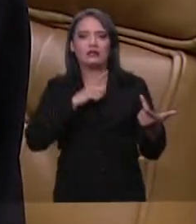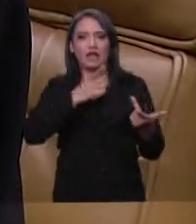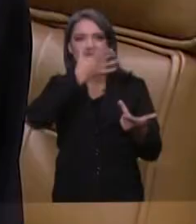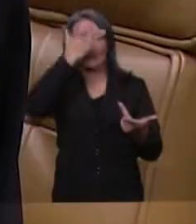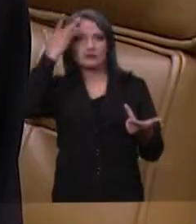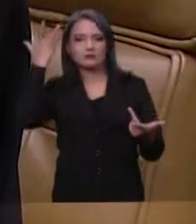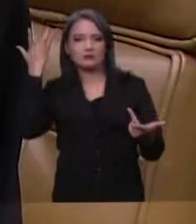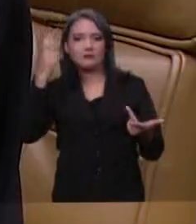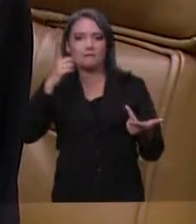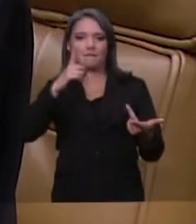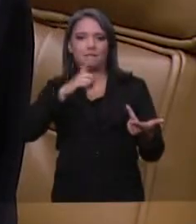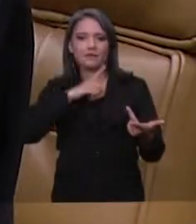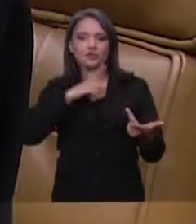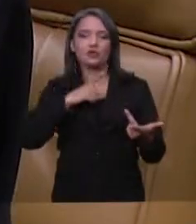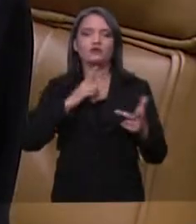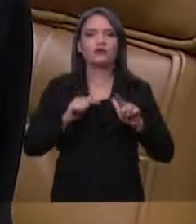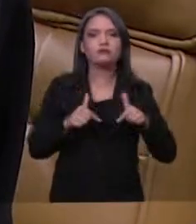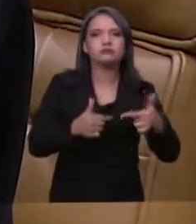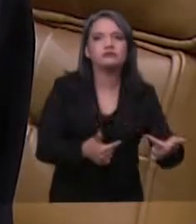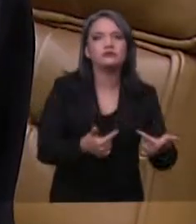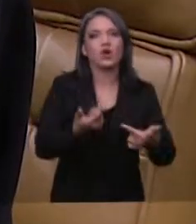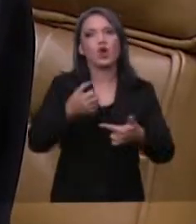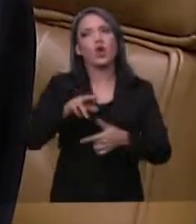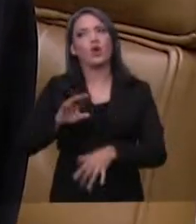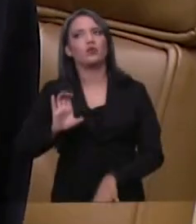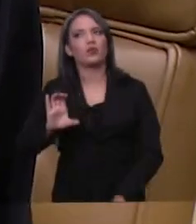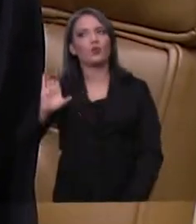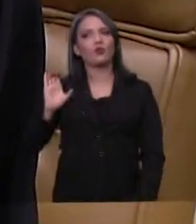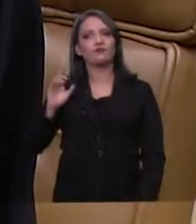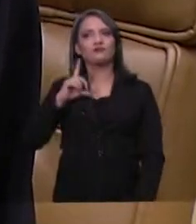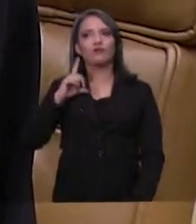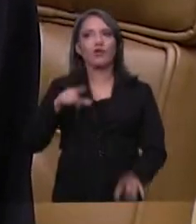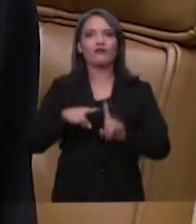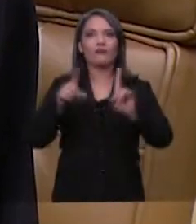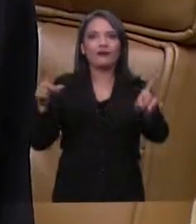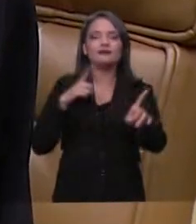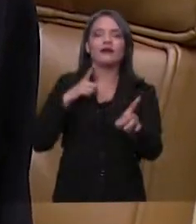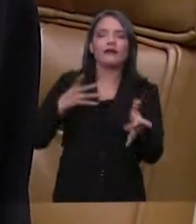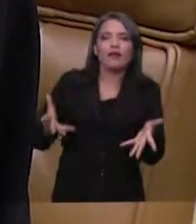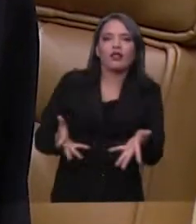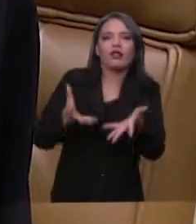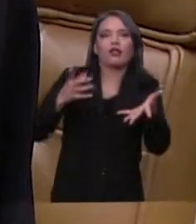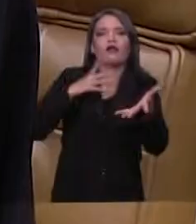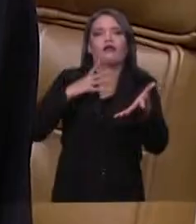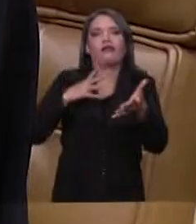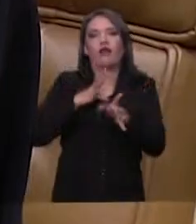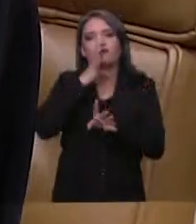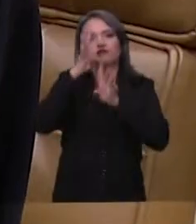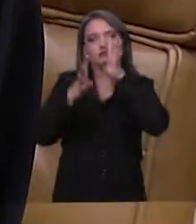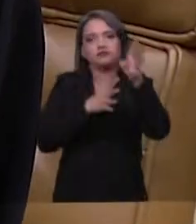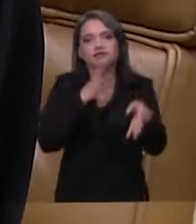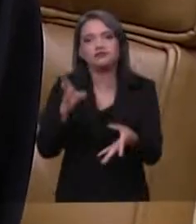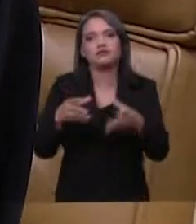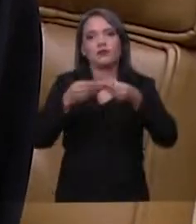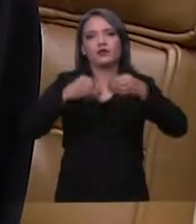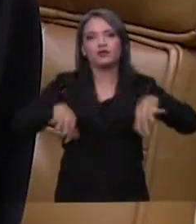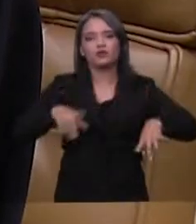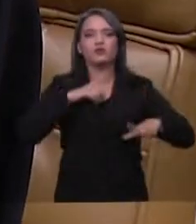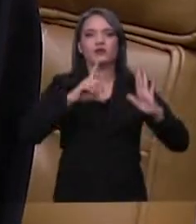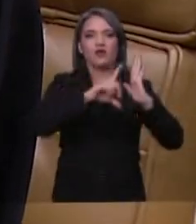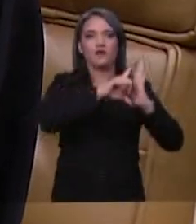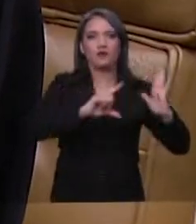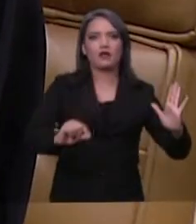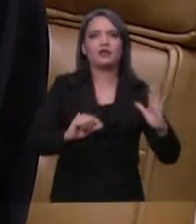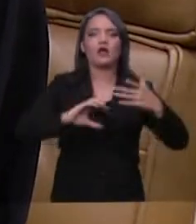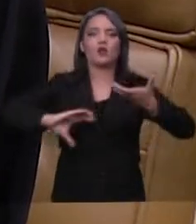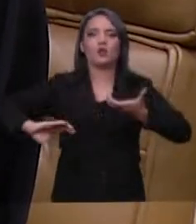dos deploráveis atos que culminaram nas invasões e danos aos prédios do Congresso Nacional, do Palácio do Planalto e do Supremo Tribunal